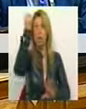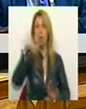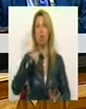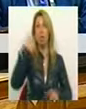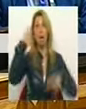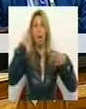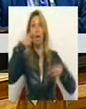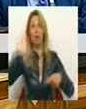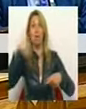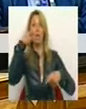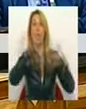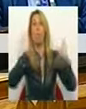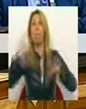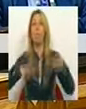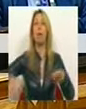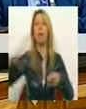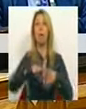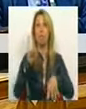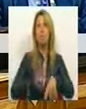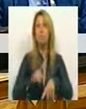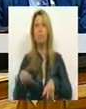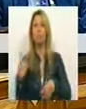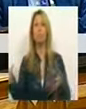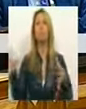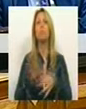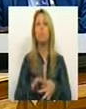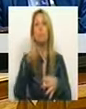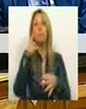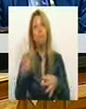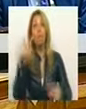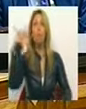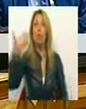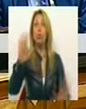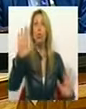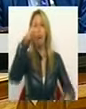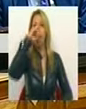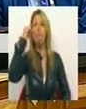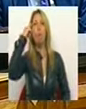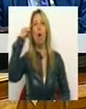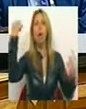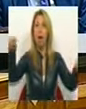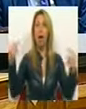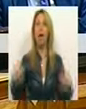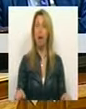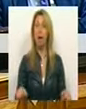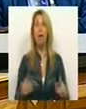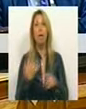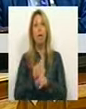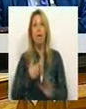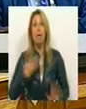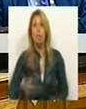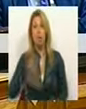associarmos a este conhecimento para que não haja futuro sem memória para que o lanterna dos direitos humanos das liberdades fundamentais